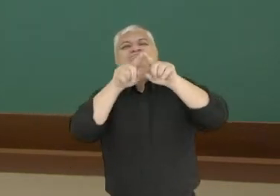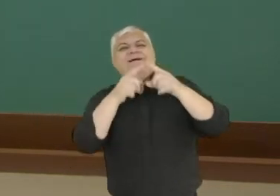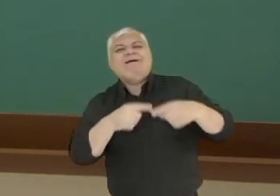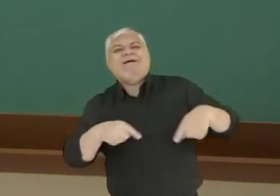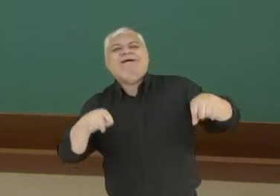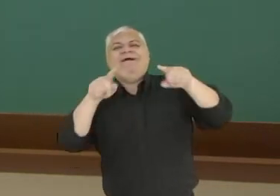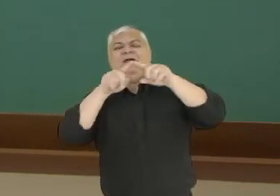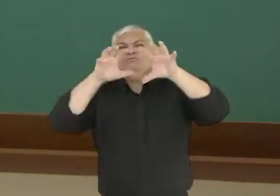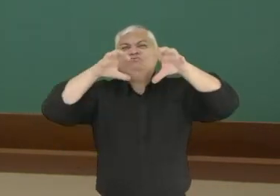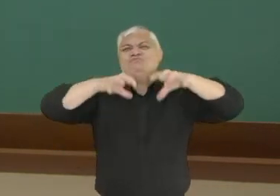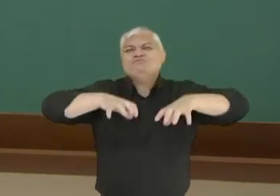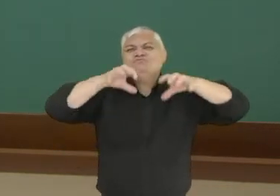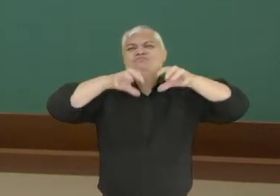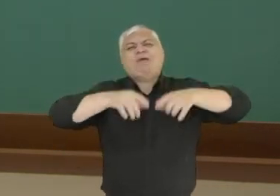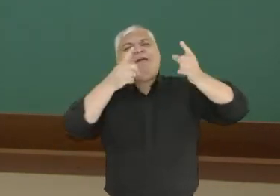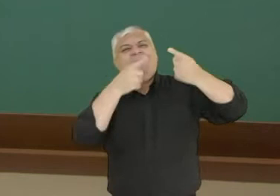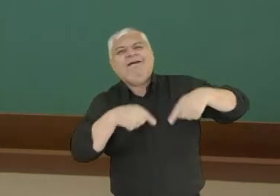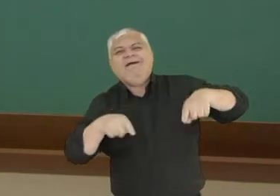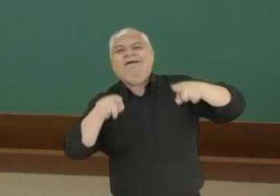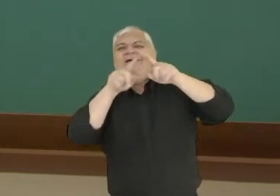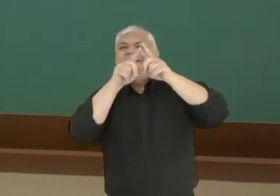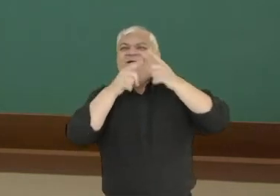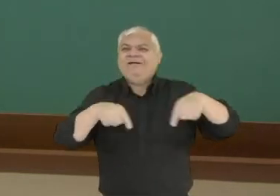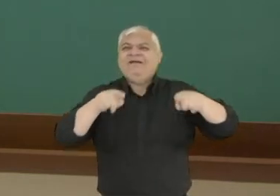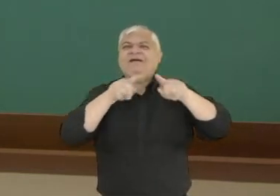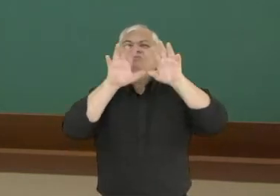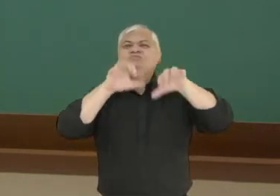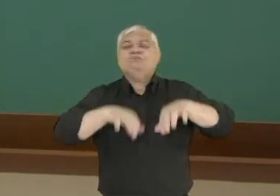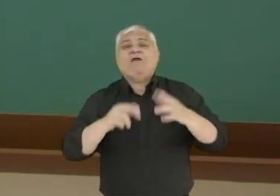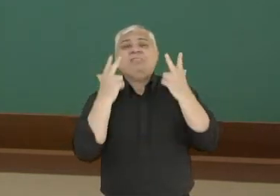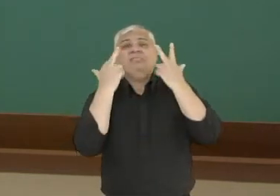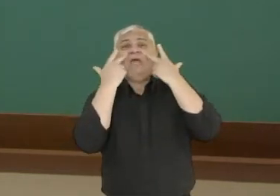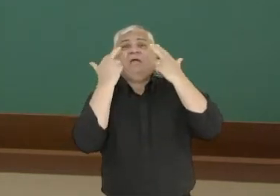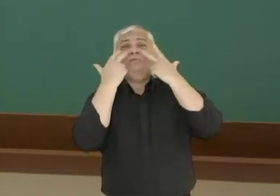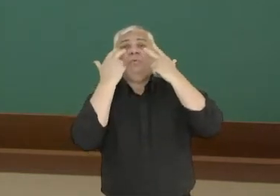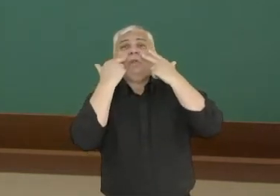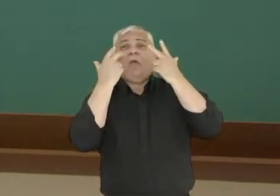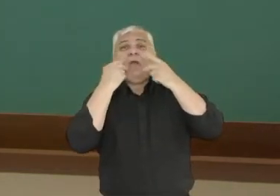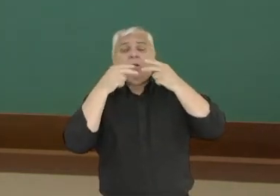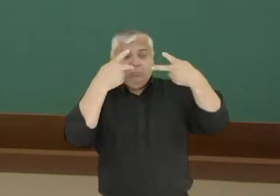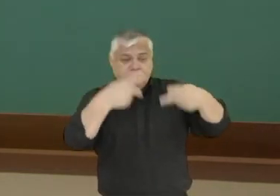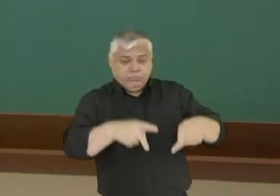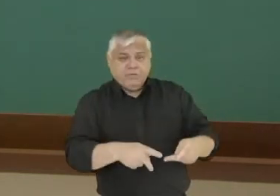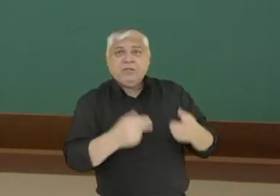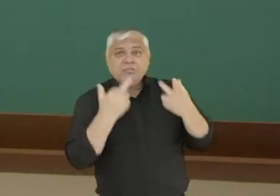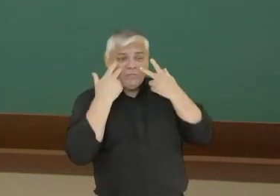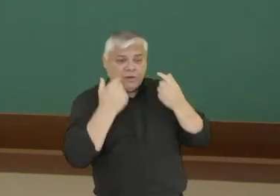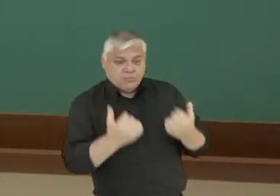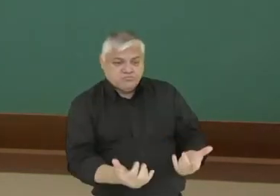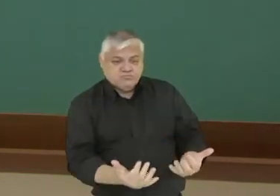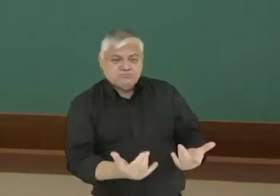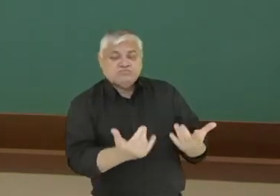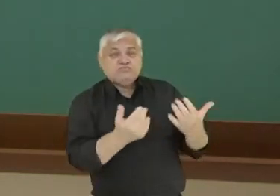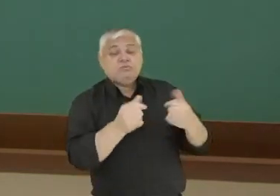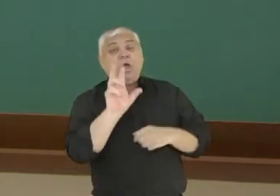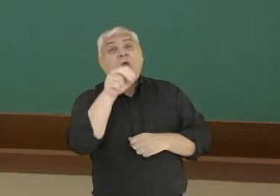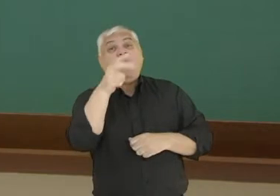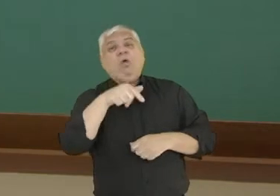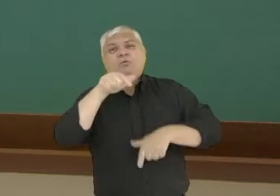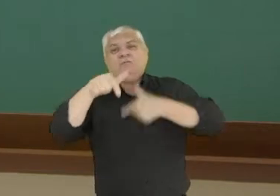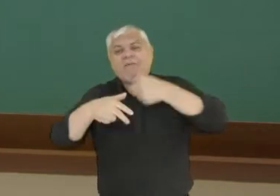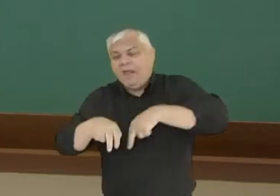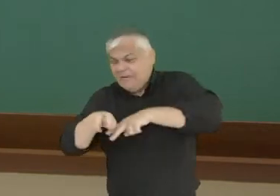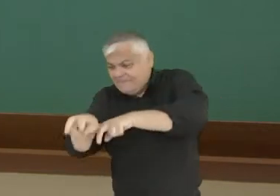vegetação se desenvolver seja ela natural seja de plantio né uma plantação feita pelas pessoas